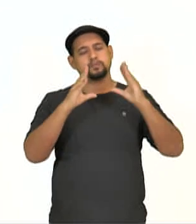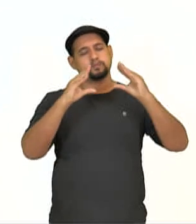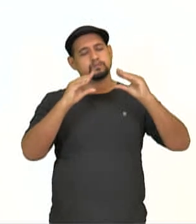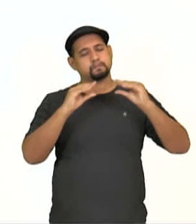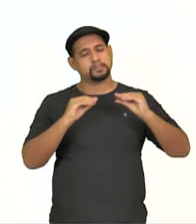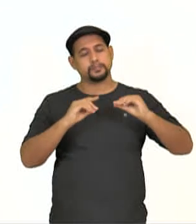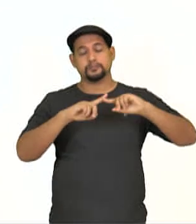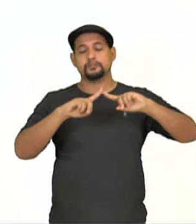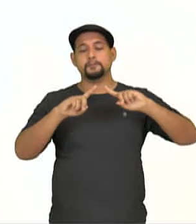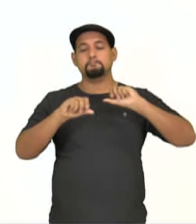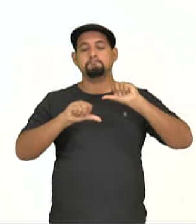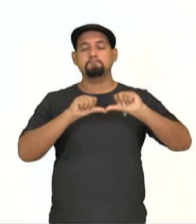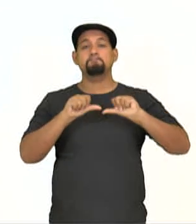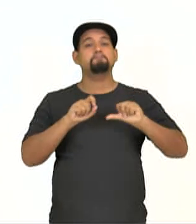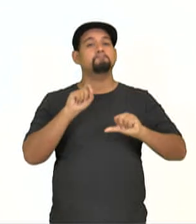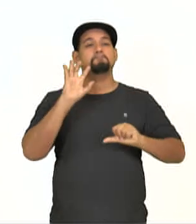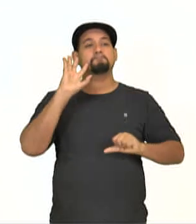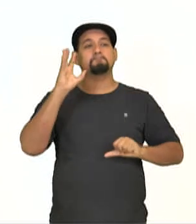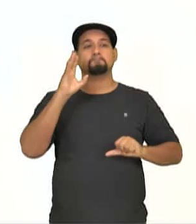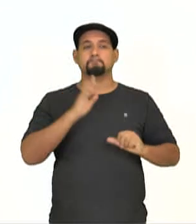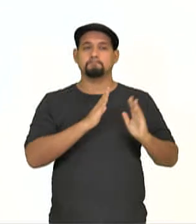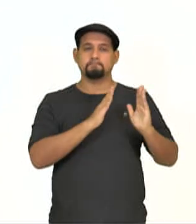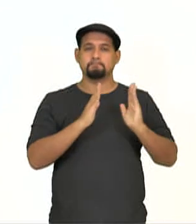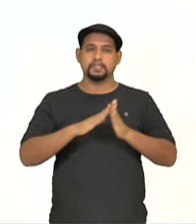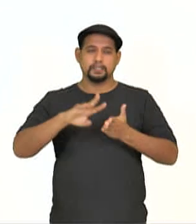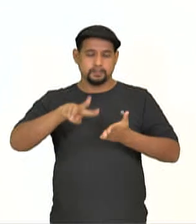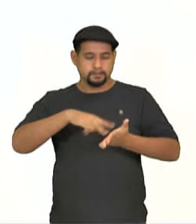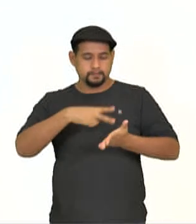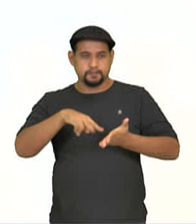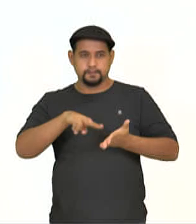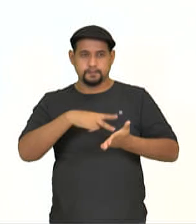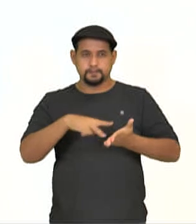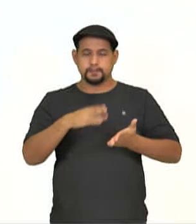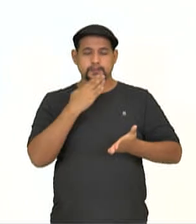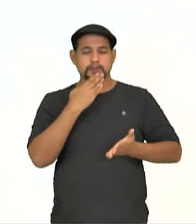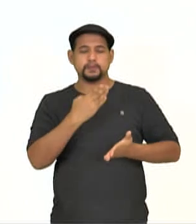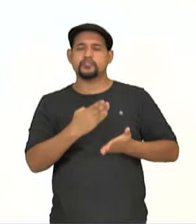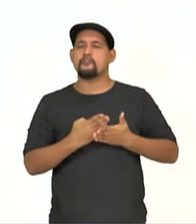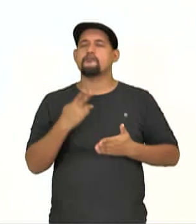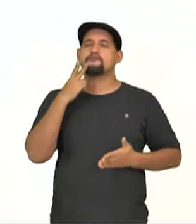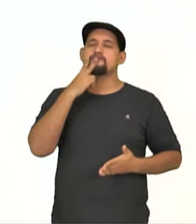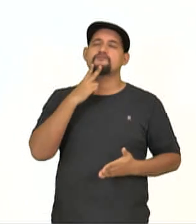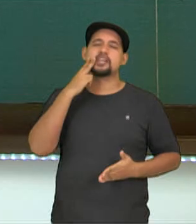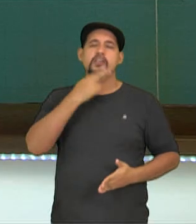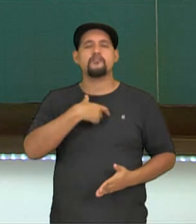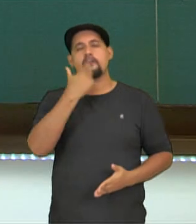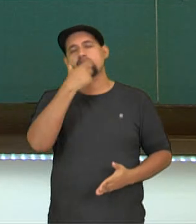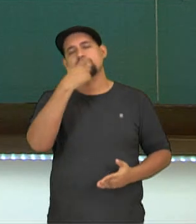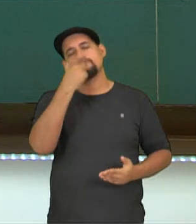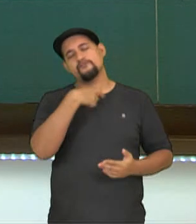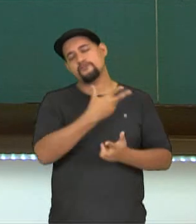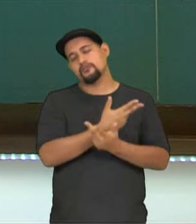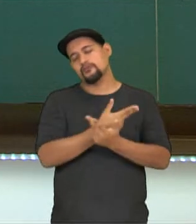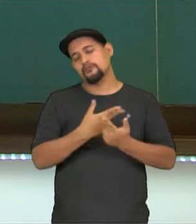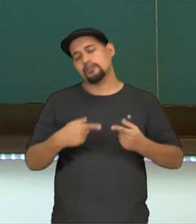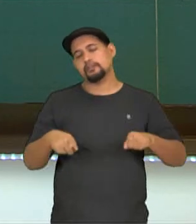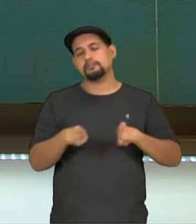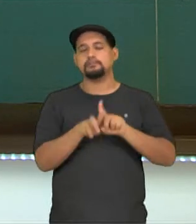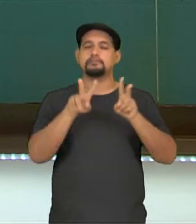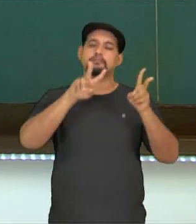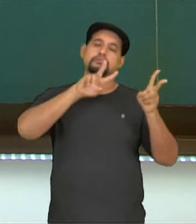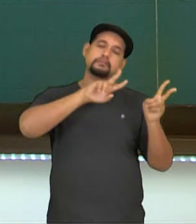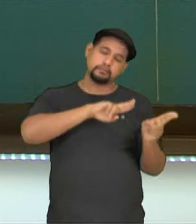noite, e tornou-se ao passo em dança, e pediu vinho e fruta, e lançou-se a